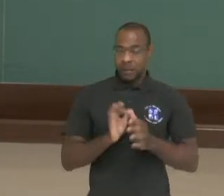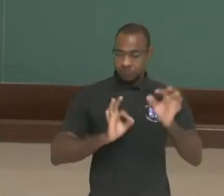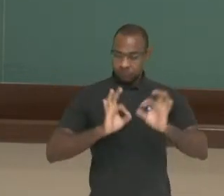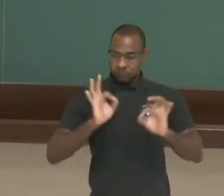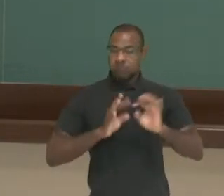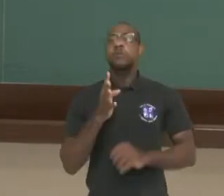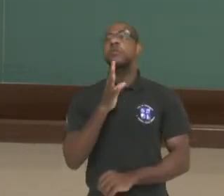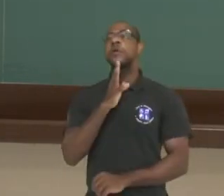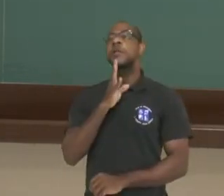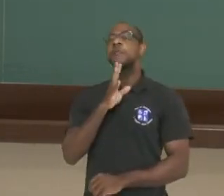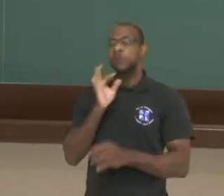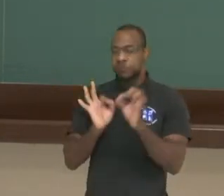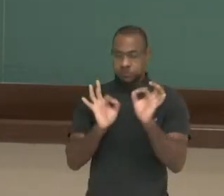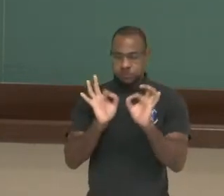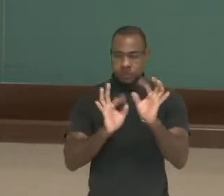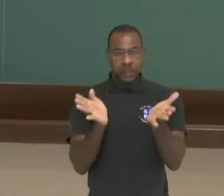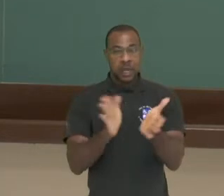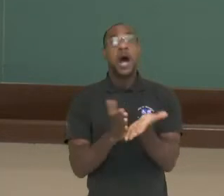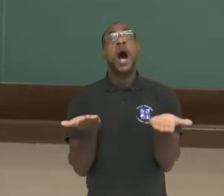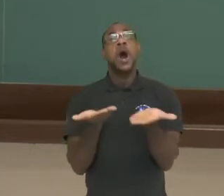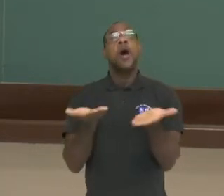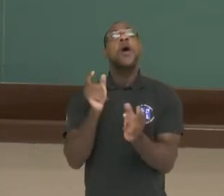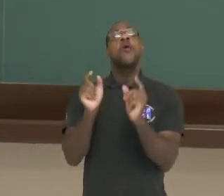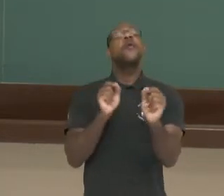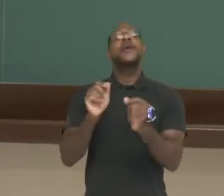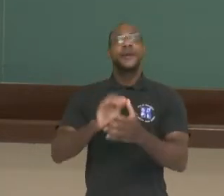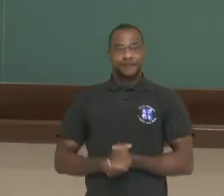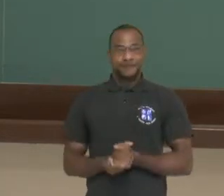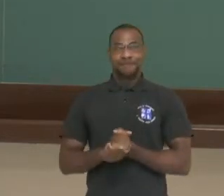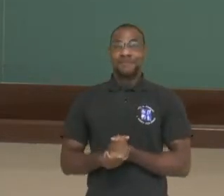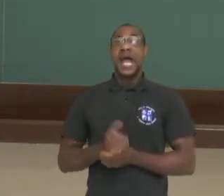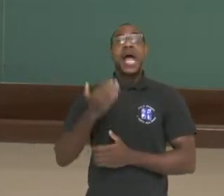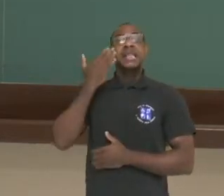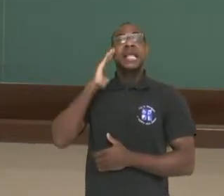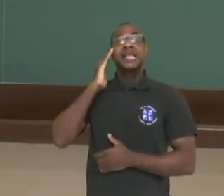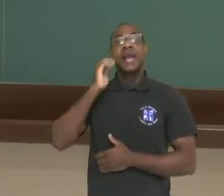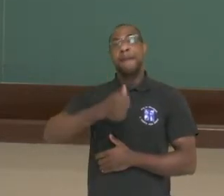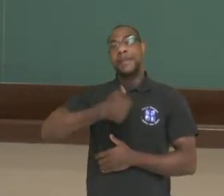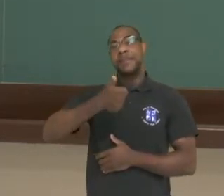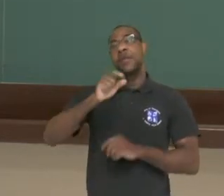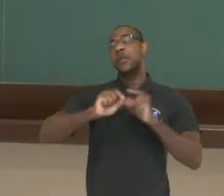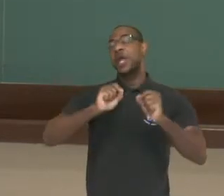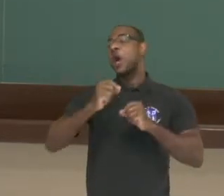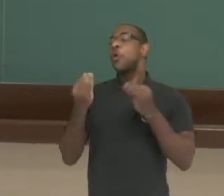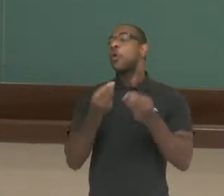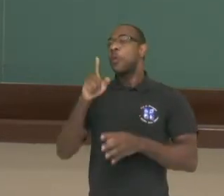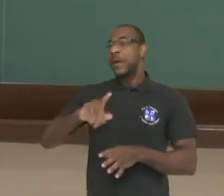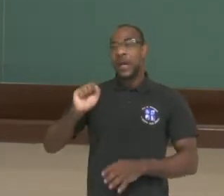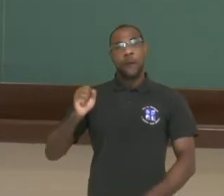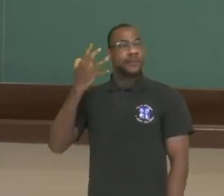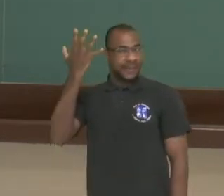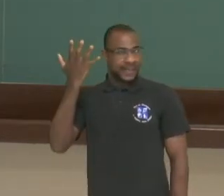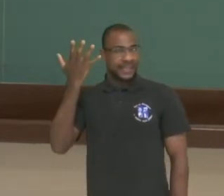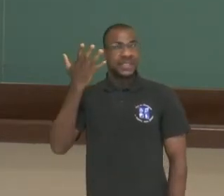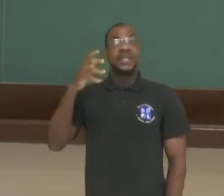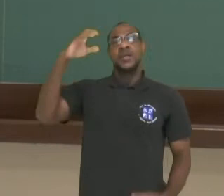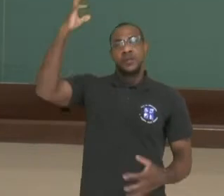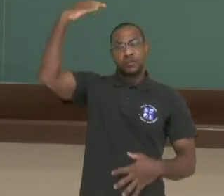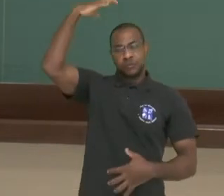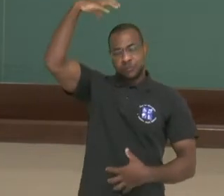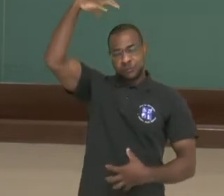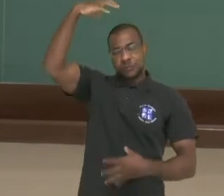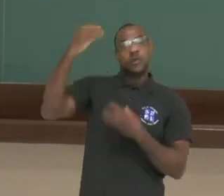nosso conhecimento, vamos primeiramente entender como que funciona o chuveiro